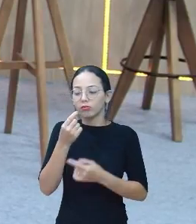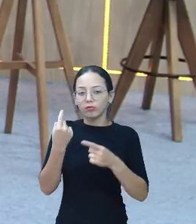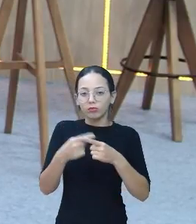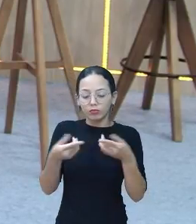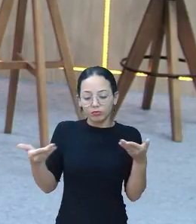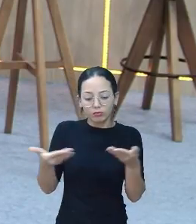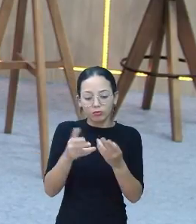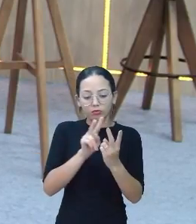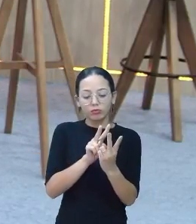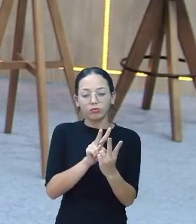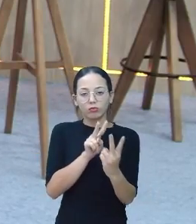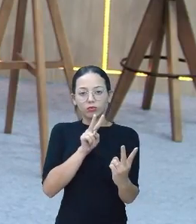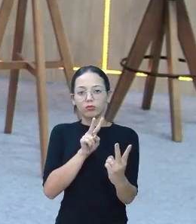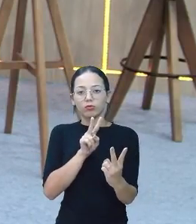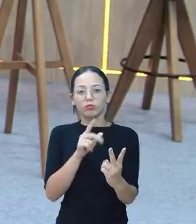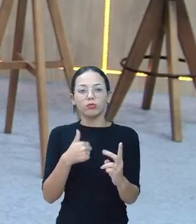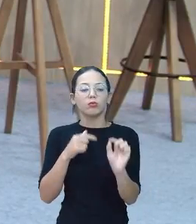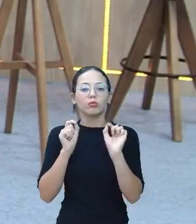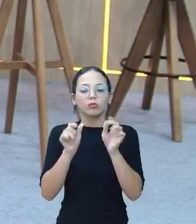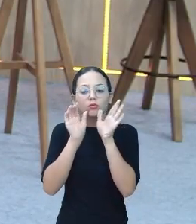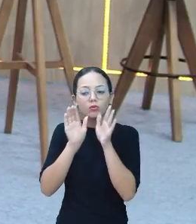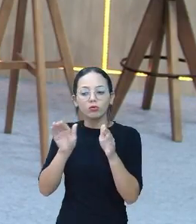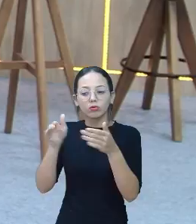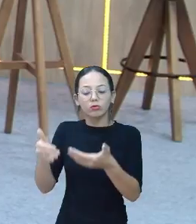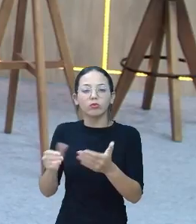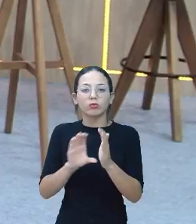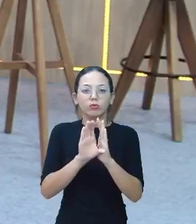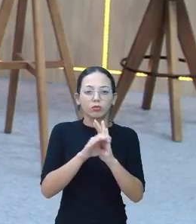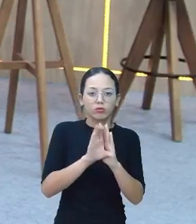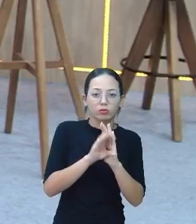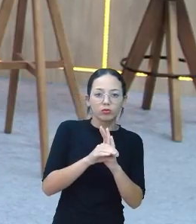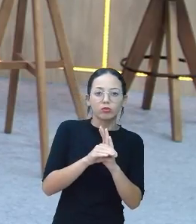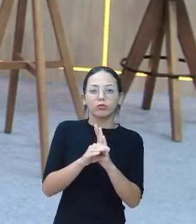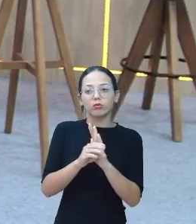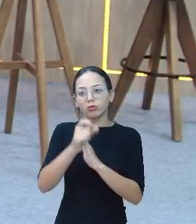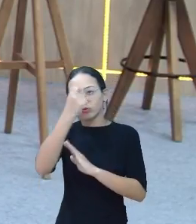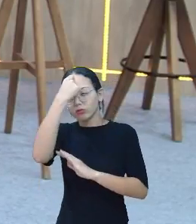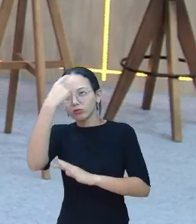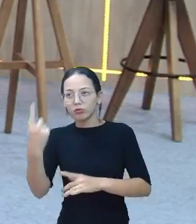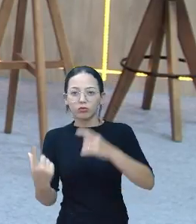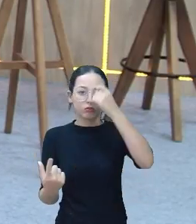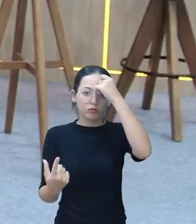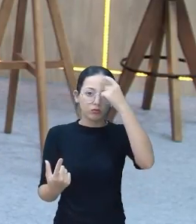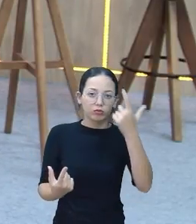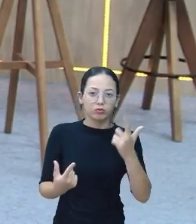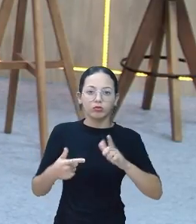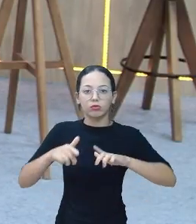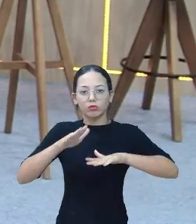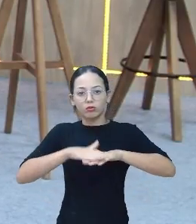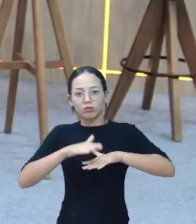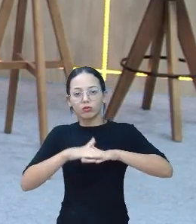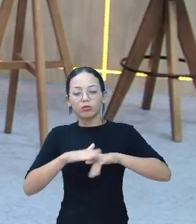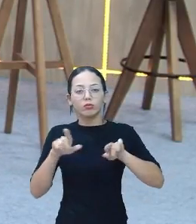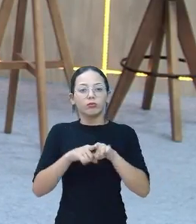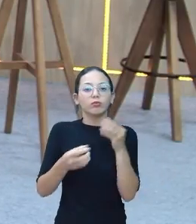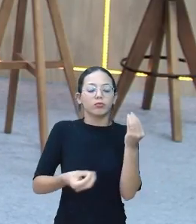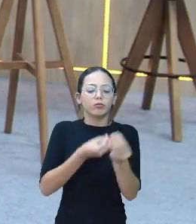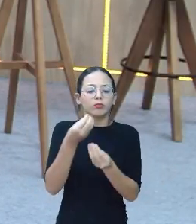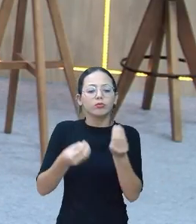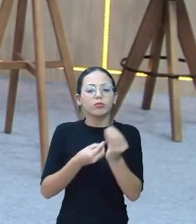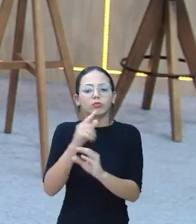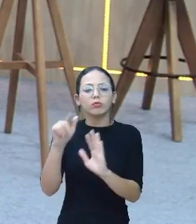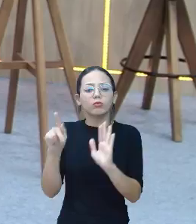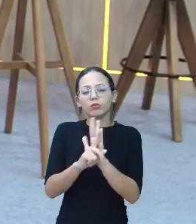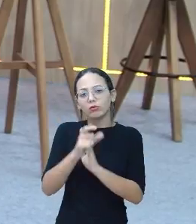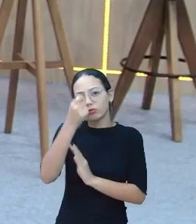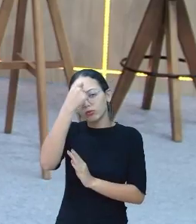estarmos à distância, eu vou dar uma ênfase maior aos conceitos, às ideias matemáticas e de como é que são essas